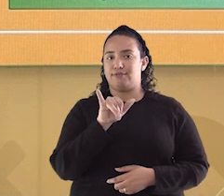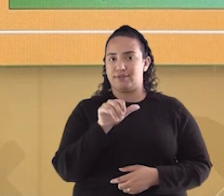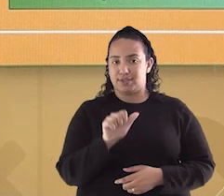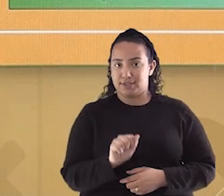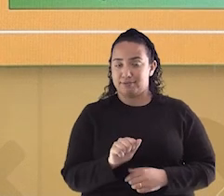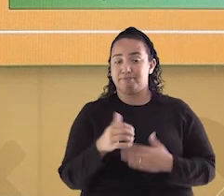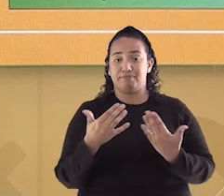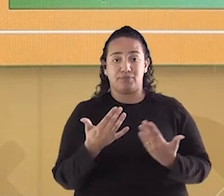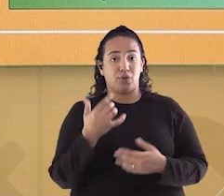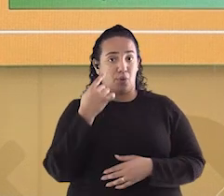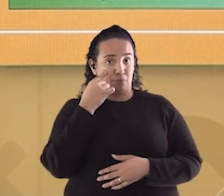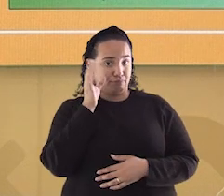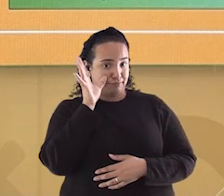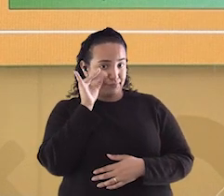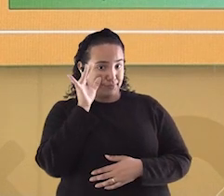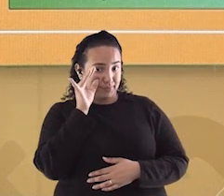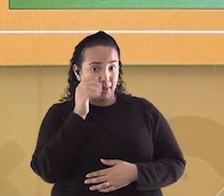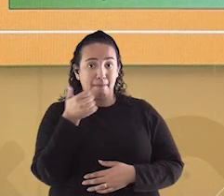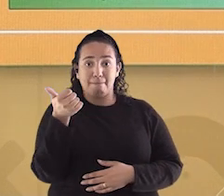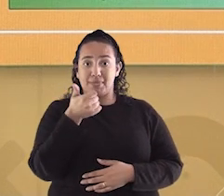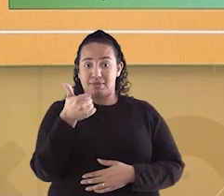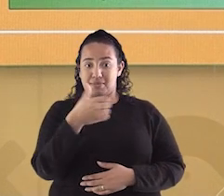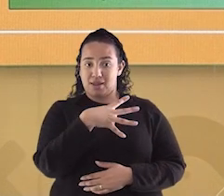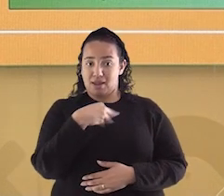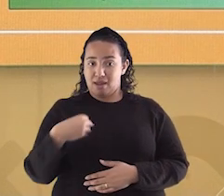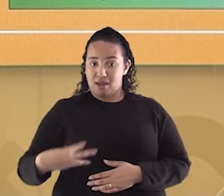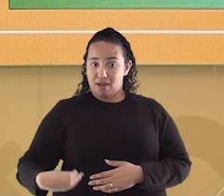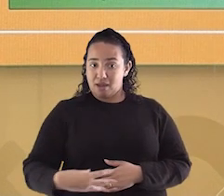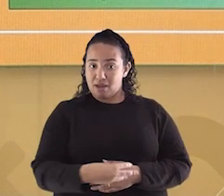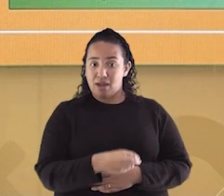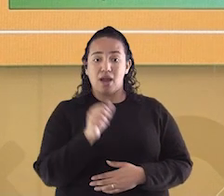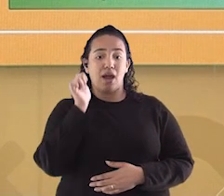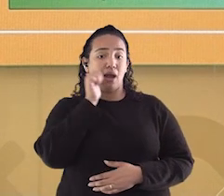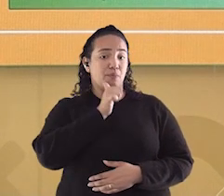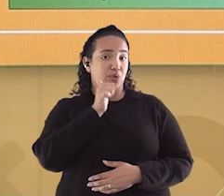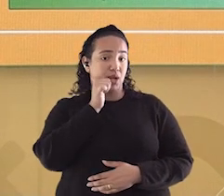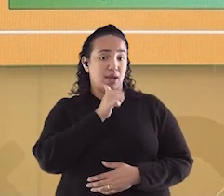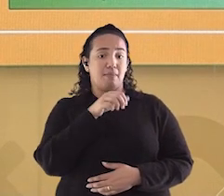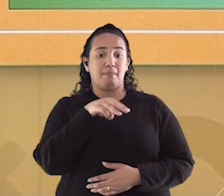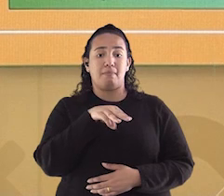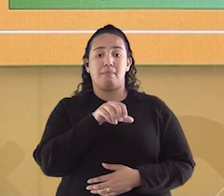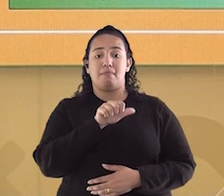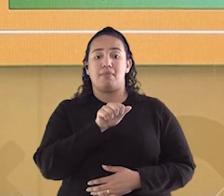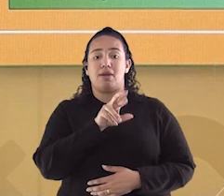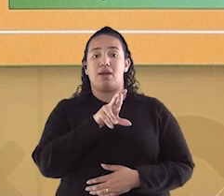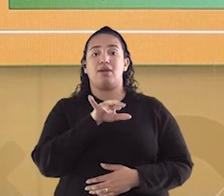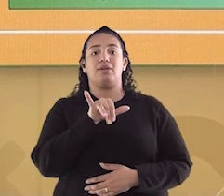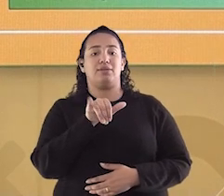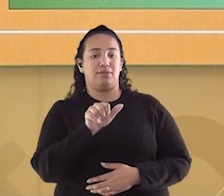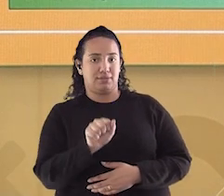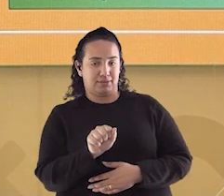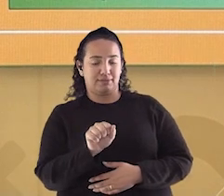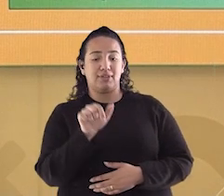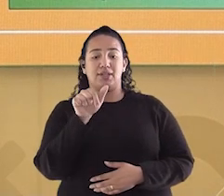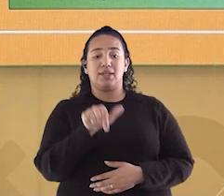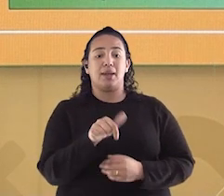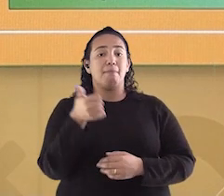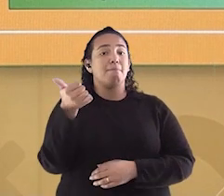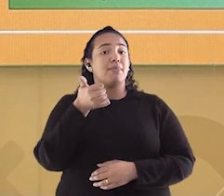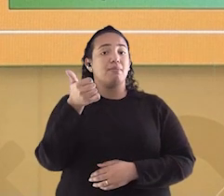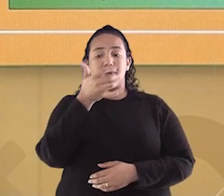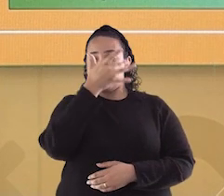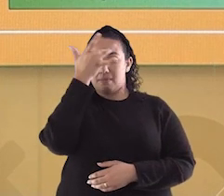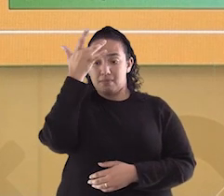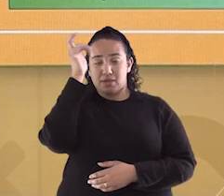a radioatividade foi demonstrada pela primeira vez pela cientista Marie Curie, sendo ela a primeira pessoa a